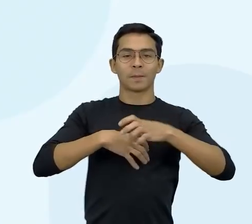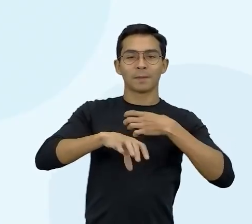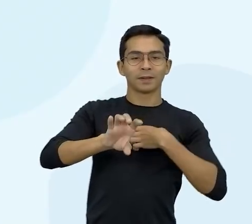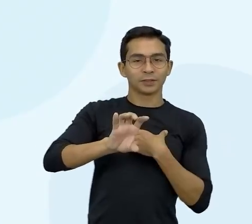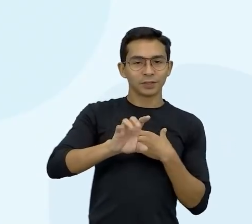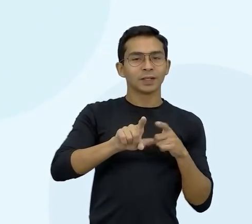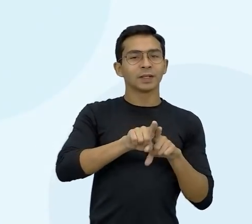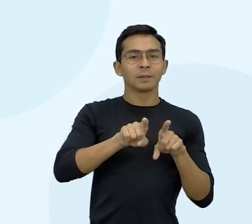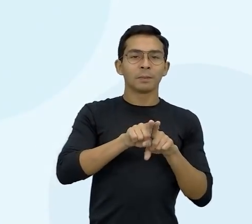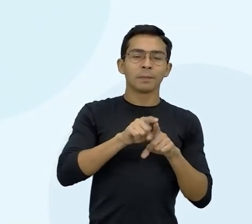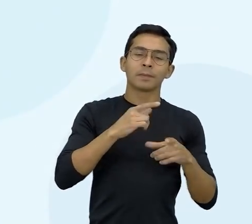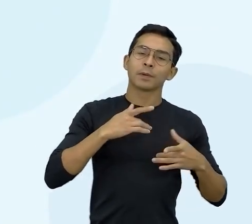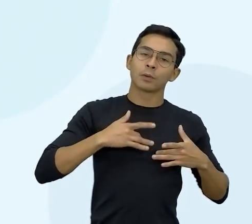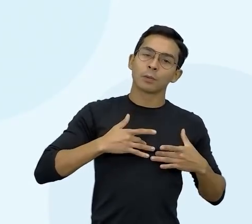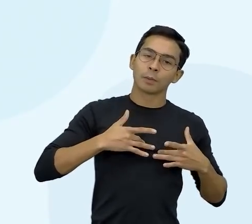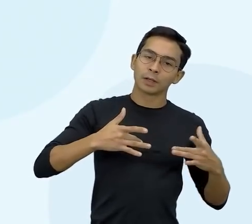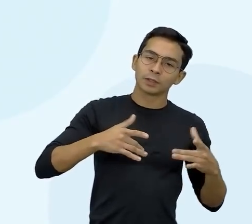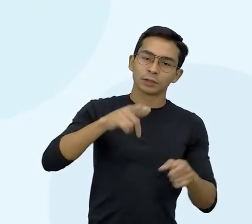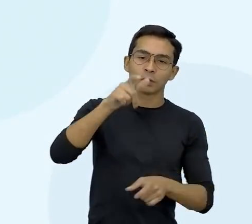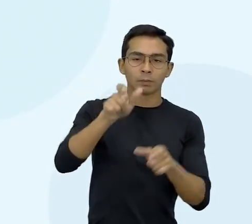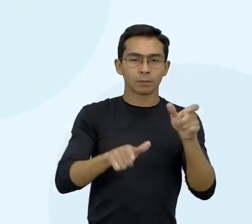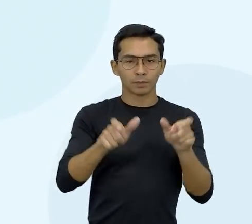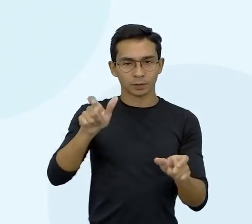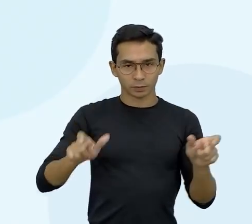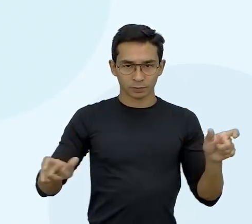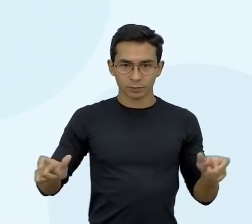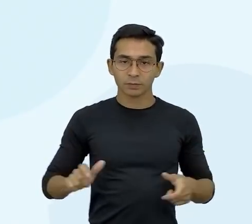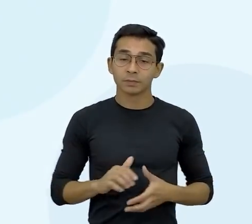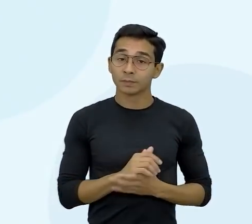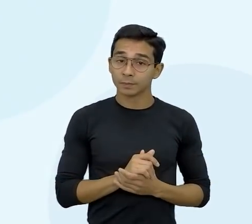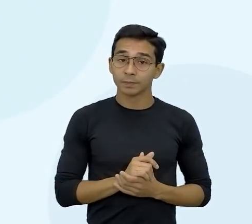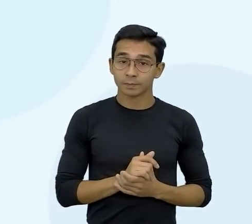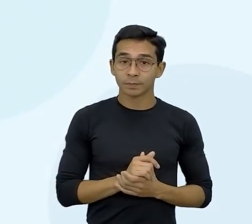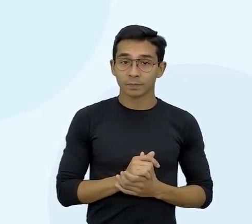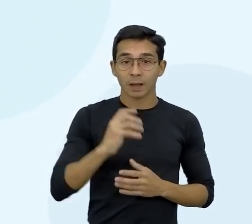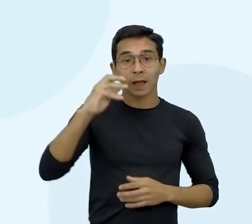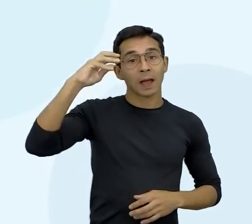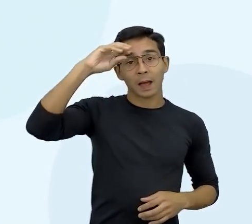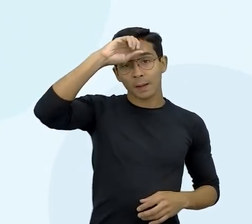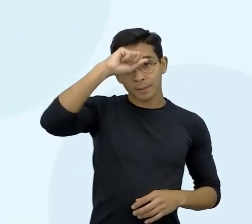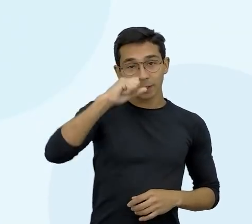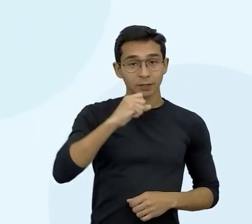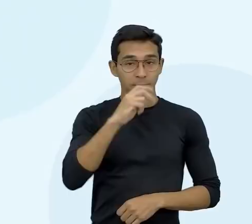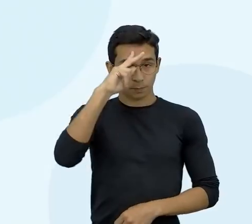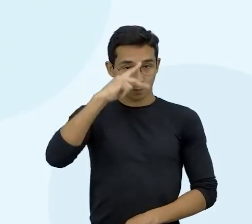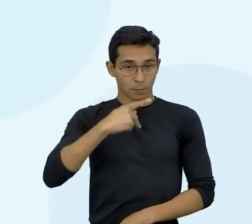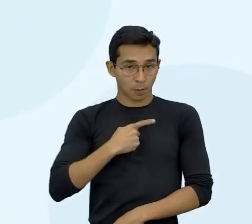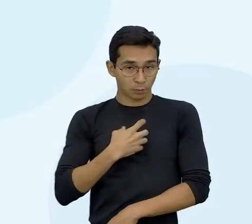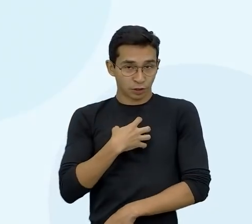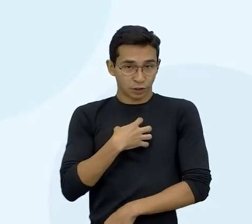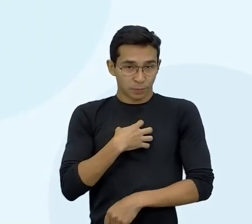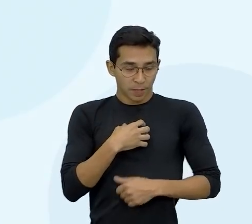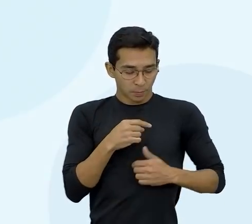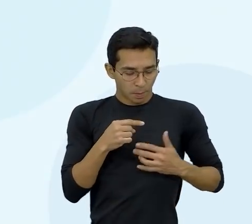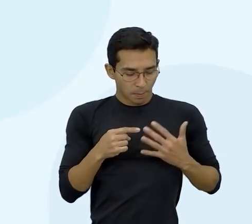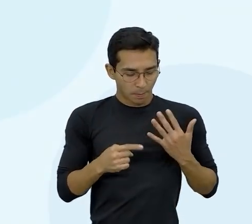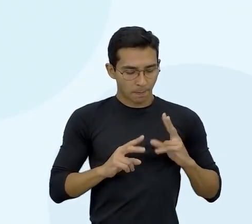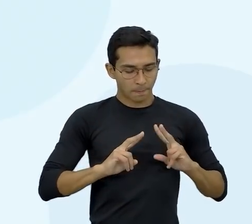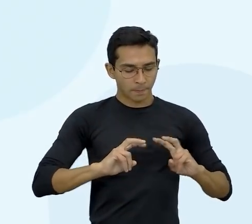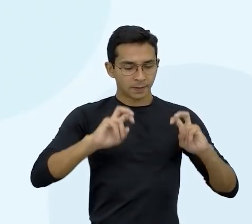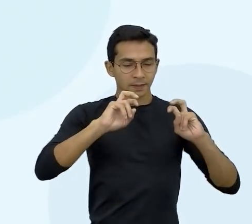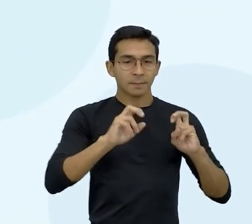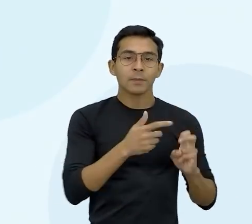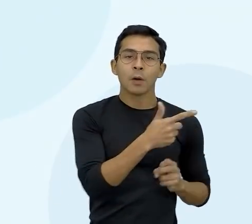compaixão pelo próximo. Os estudantes aprendem a identificar e entender seus próprios sentimentos e os dos outros, assumir